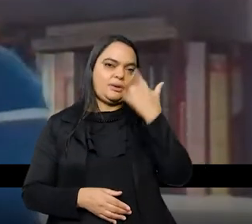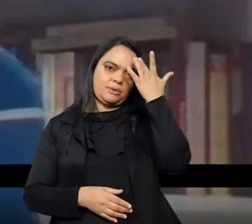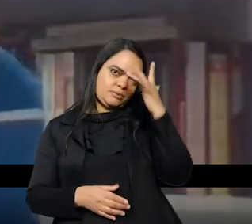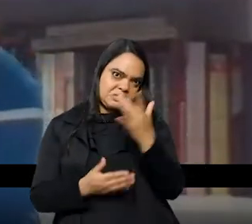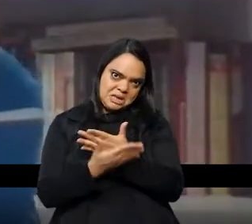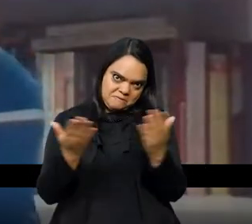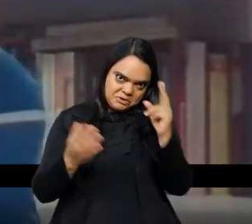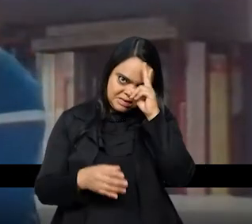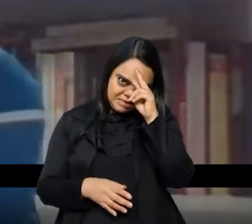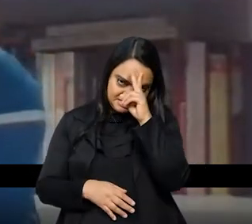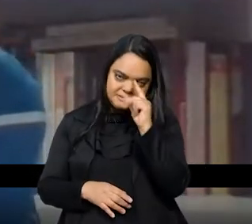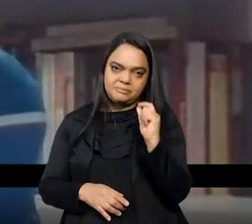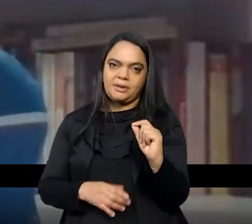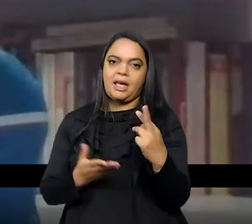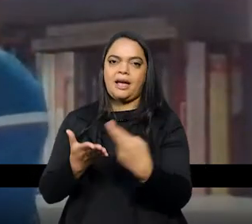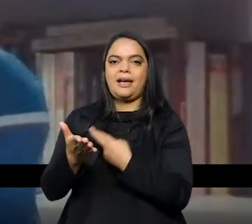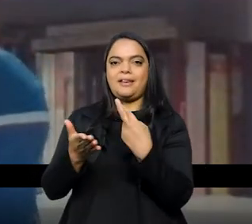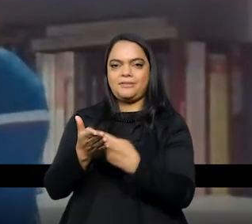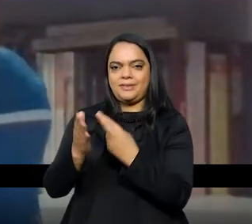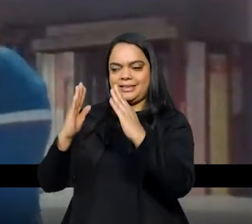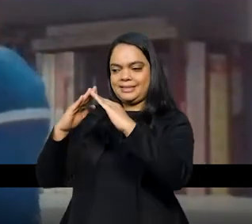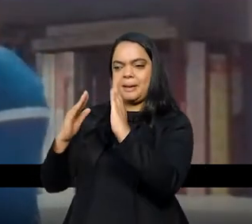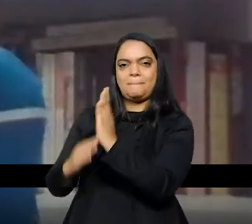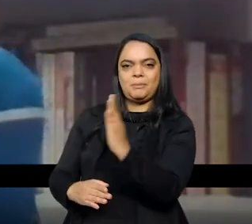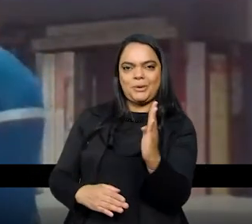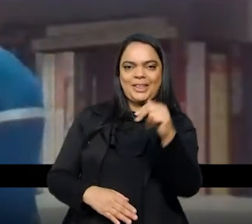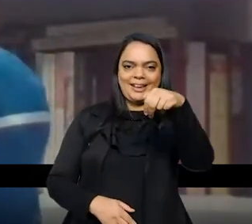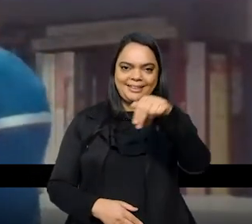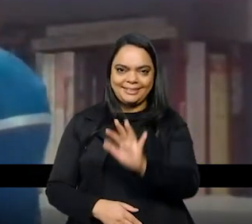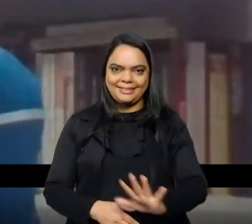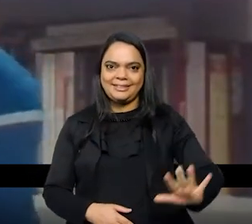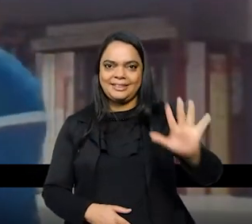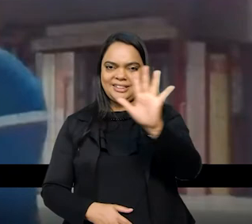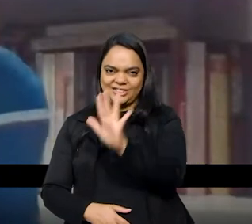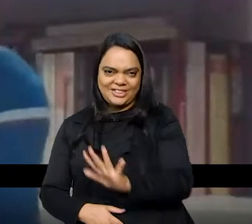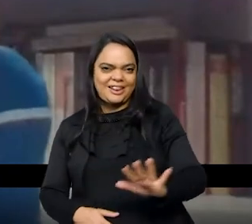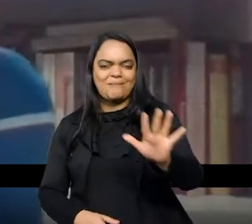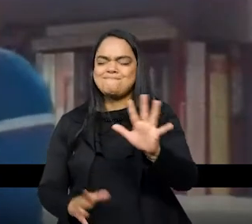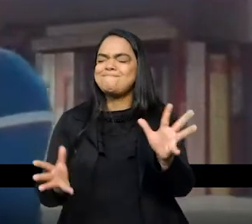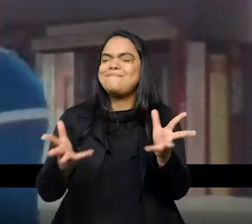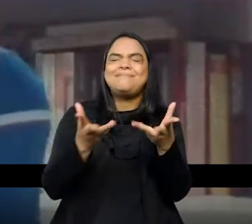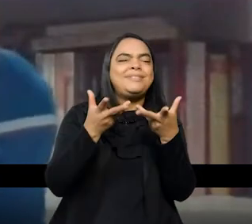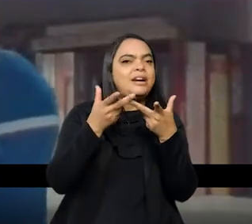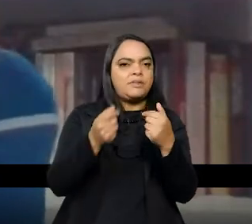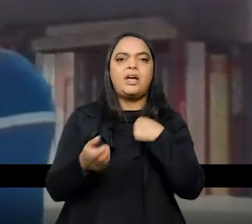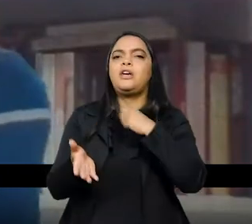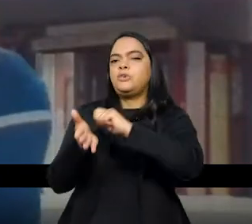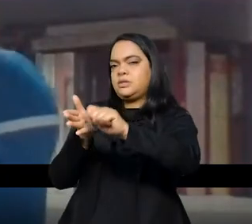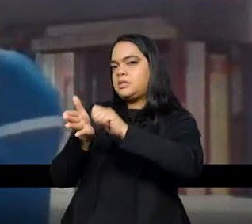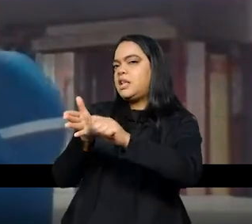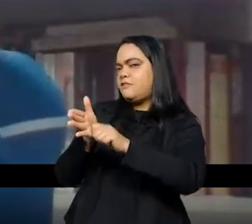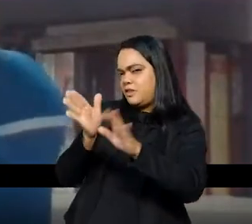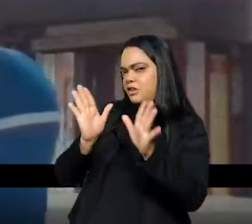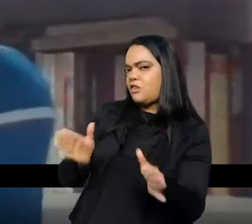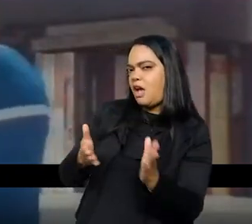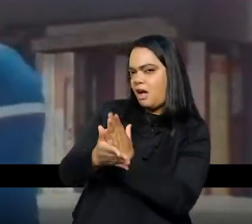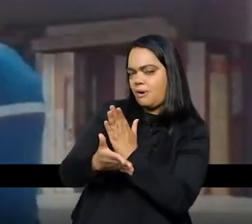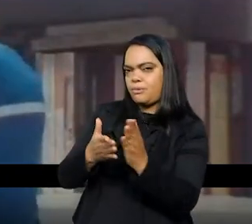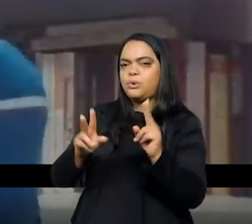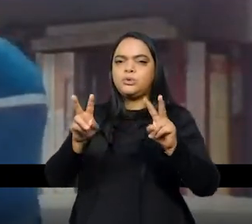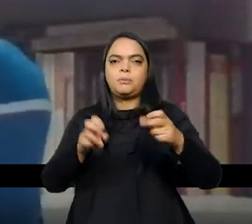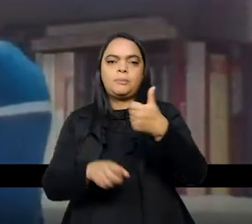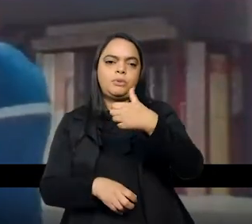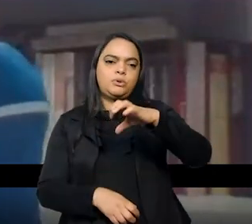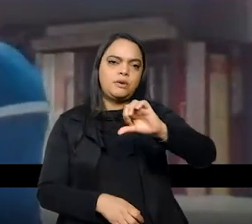aquela revista da Biblioteca Nacional. Era maravilhosa. Eu escrevi alguns números sobre 1917, sobre